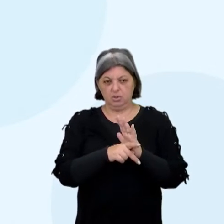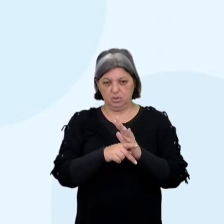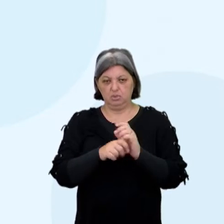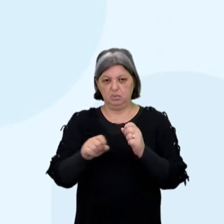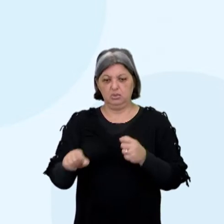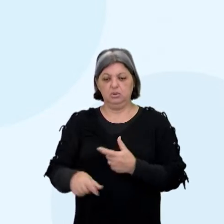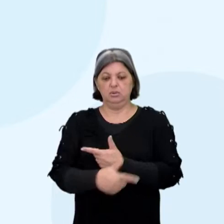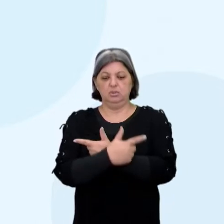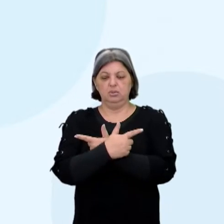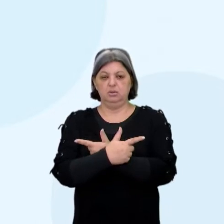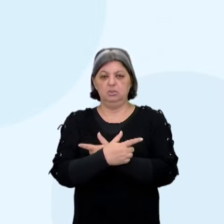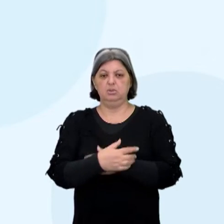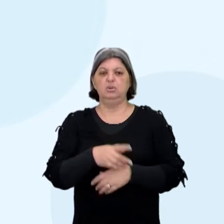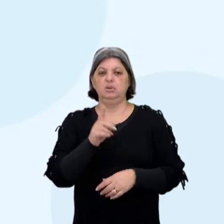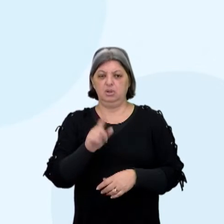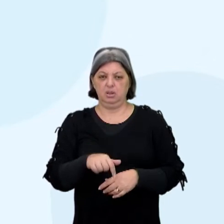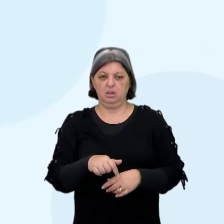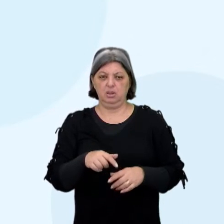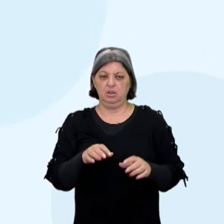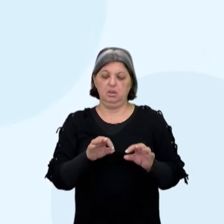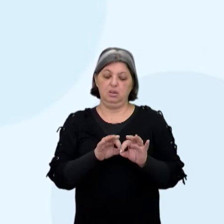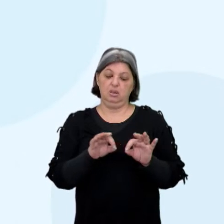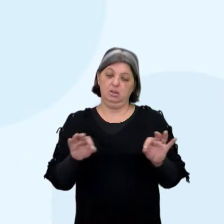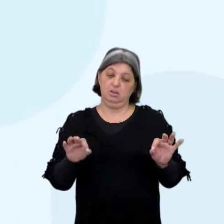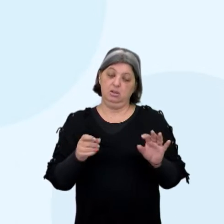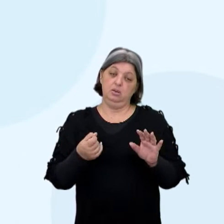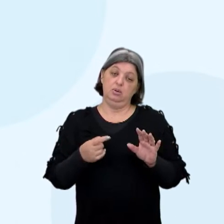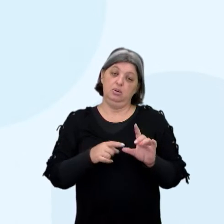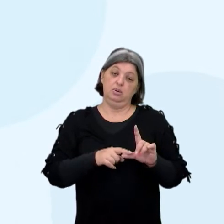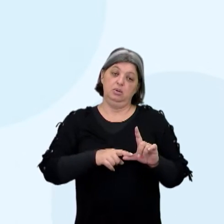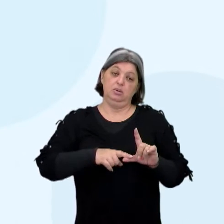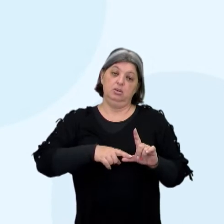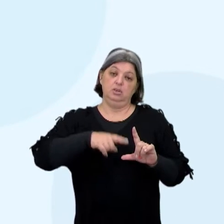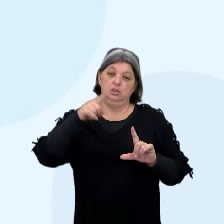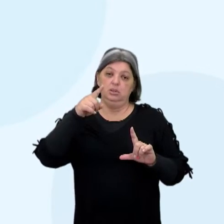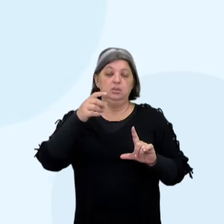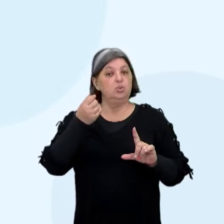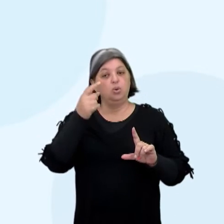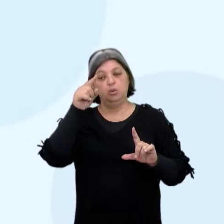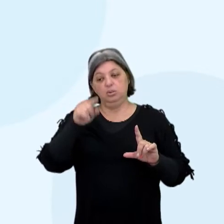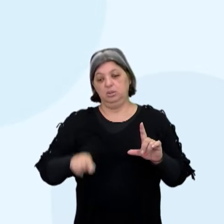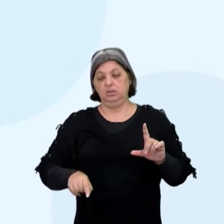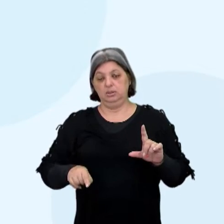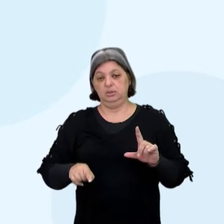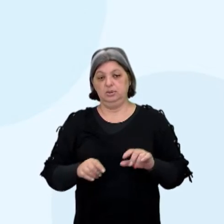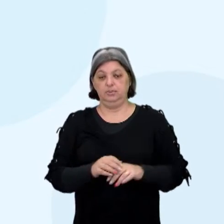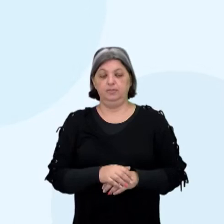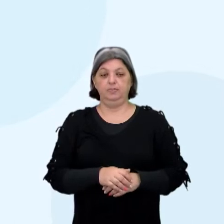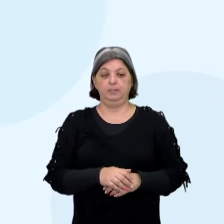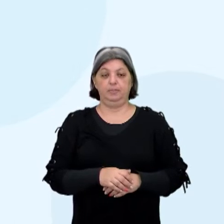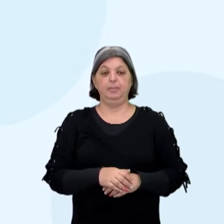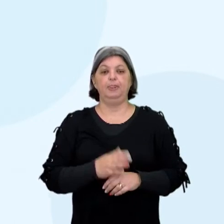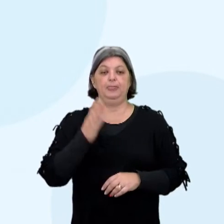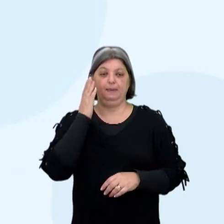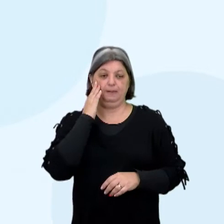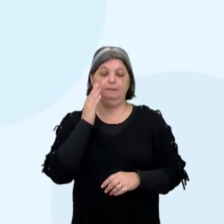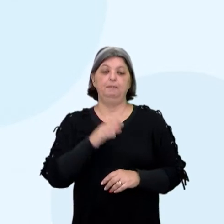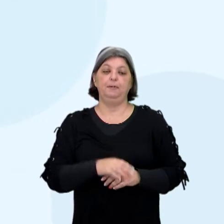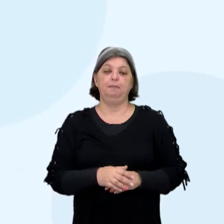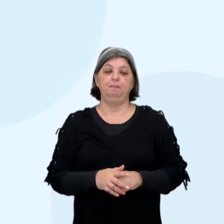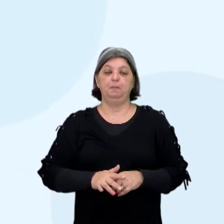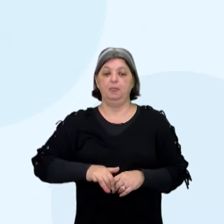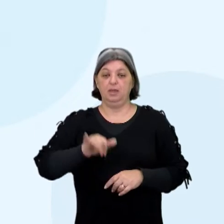é a representação gráfica? Professor, uma reta, crescente ou decrescente, não tem muito como fugir. Então a gente sabe que y e x aí são